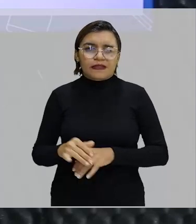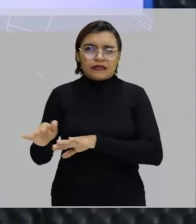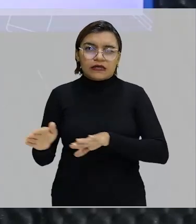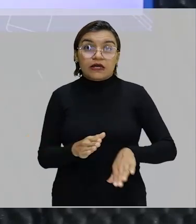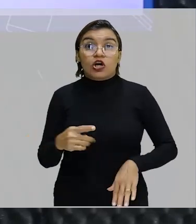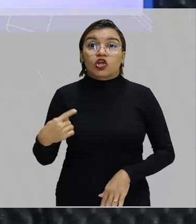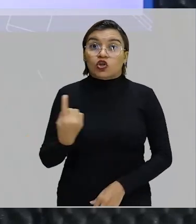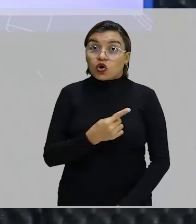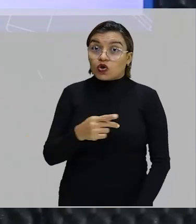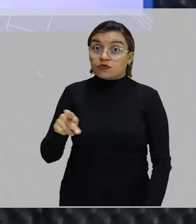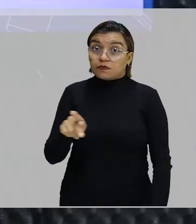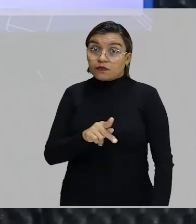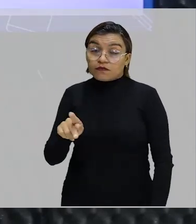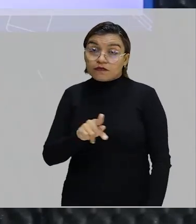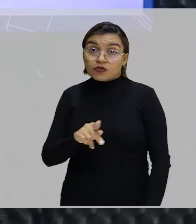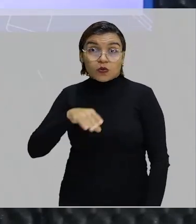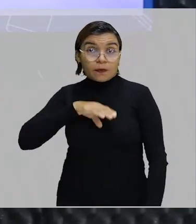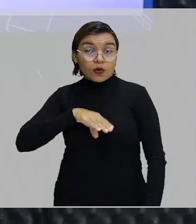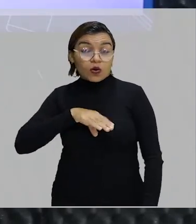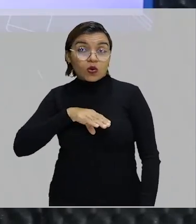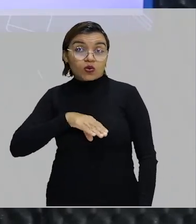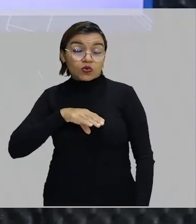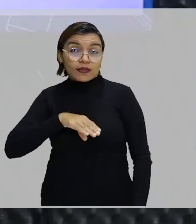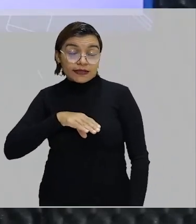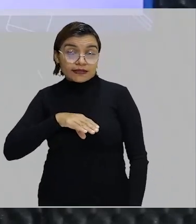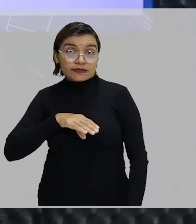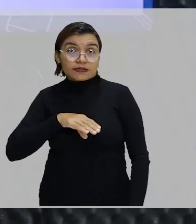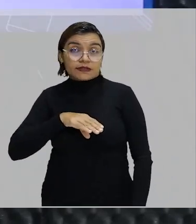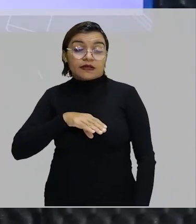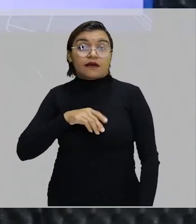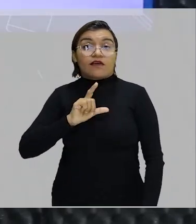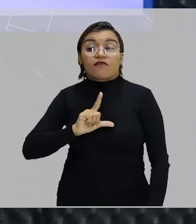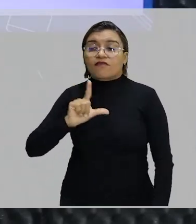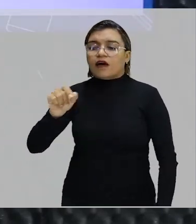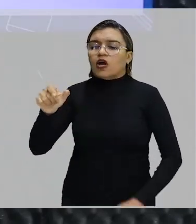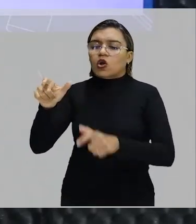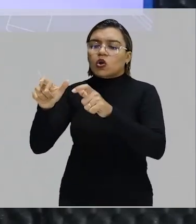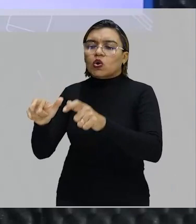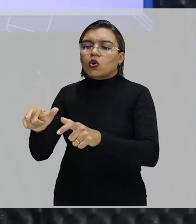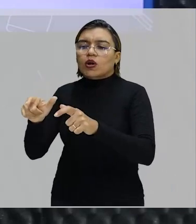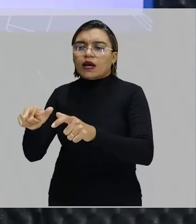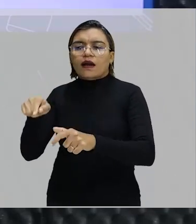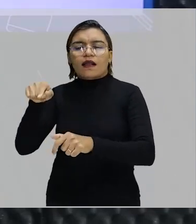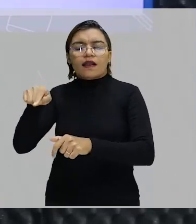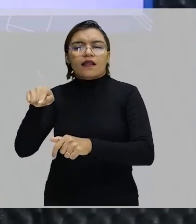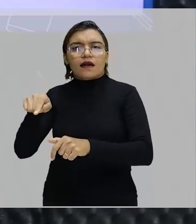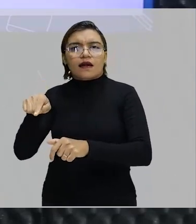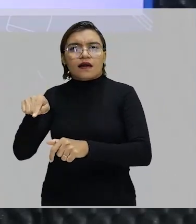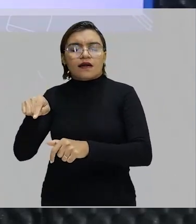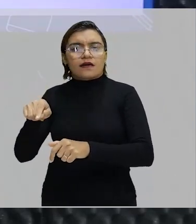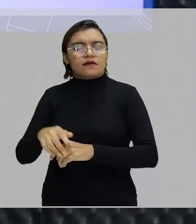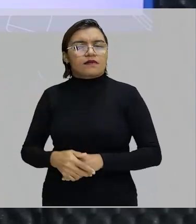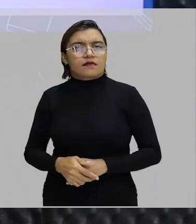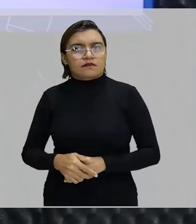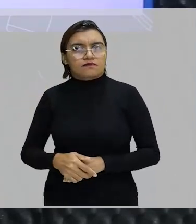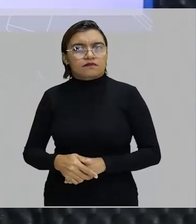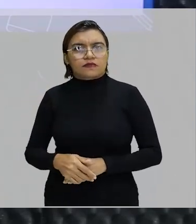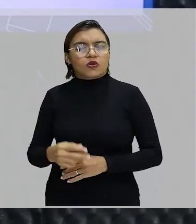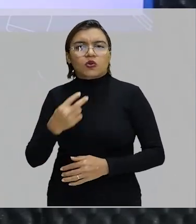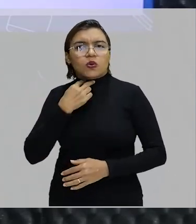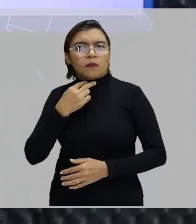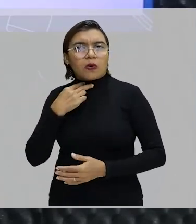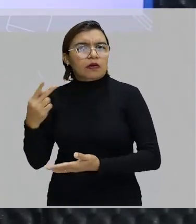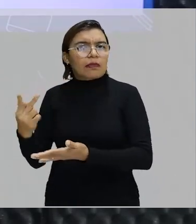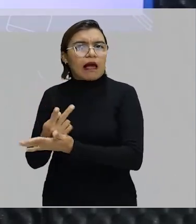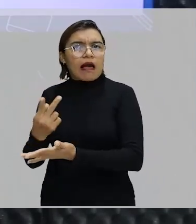em determinado lugar, sempre alguém acha que falar certo, falar errado é competência do professor de língua portuguesa. Só que isso